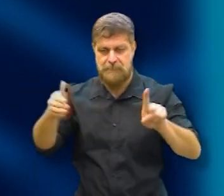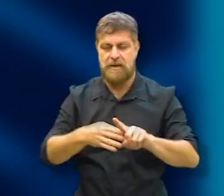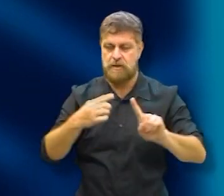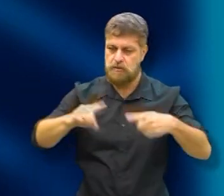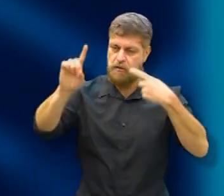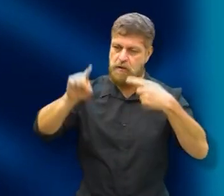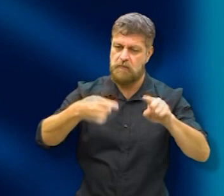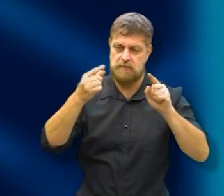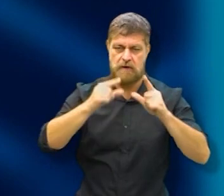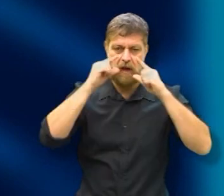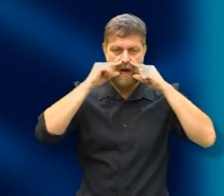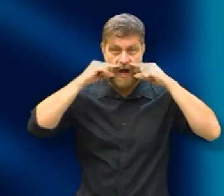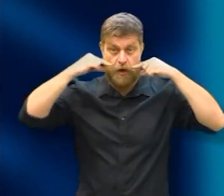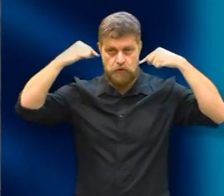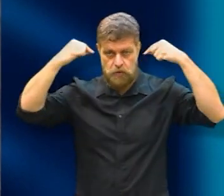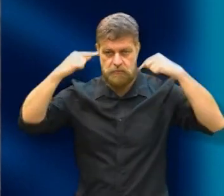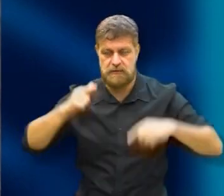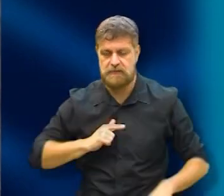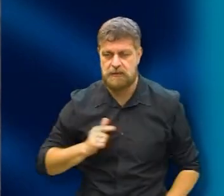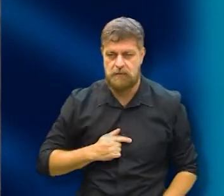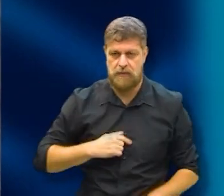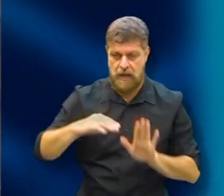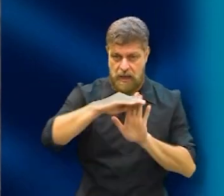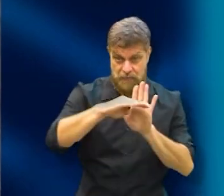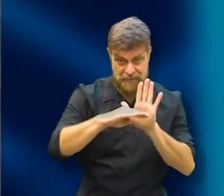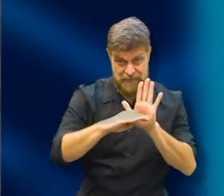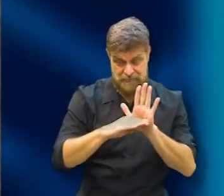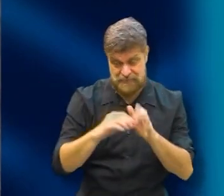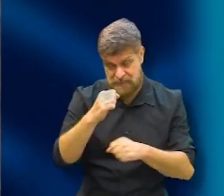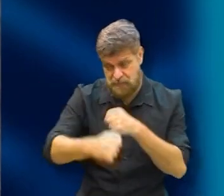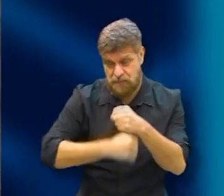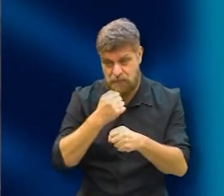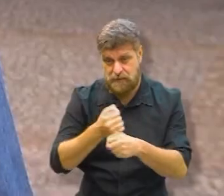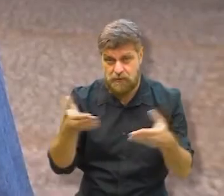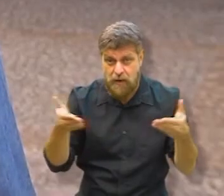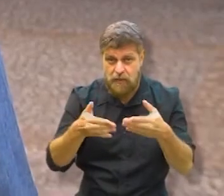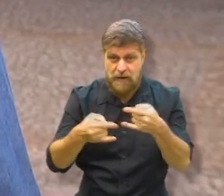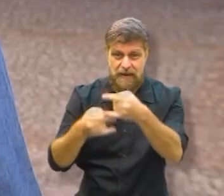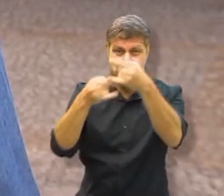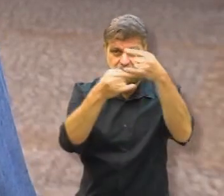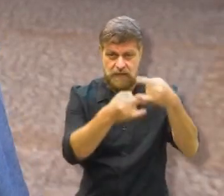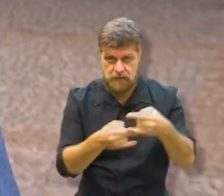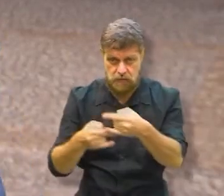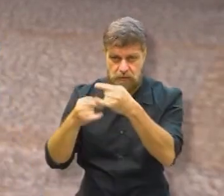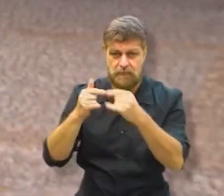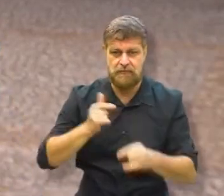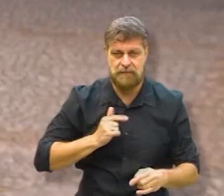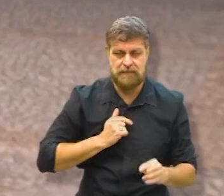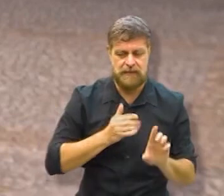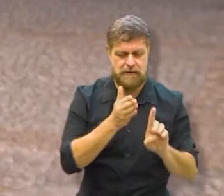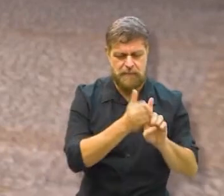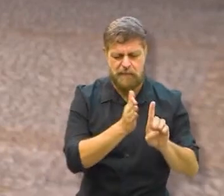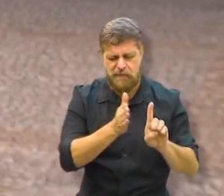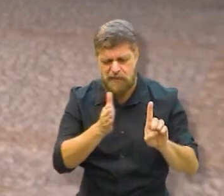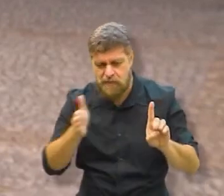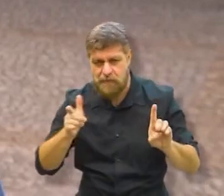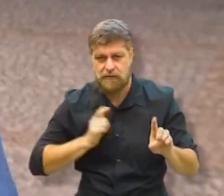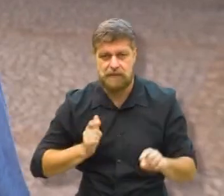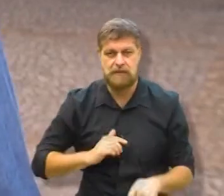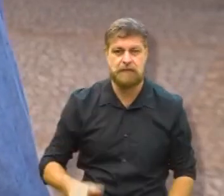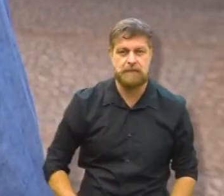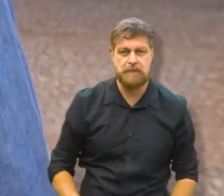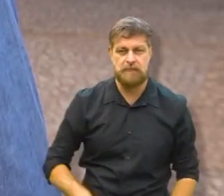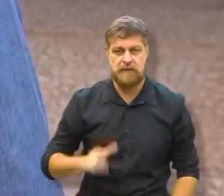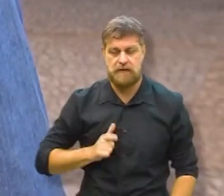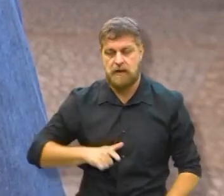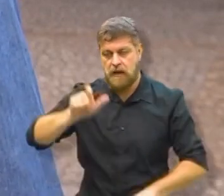Carlos Gomes. Por conta da pandemia, este ano a programação será virtual. Ao longo do mês, a gente tem uma programação extensa que